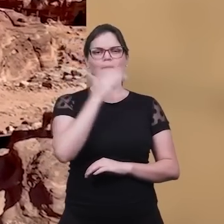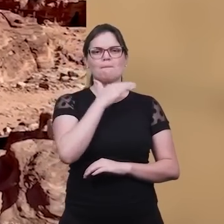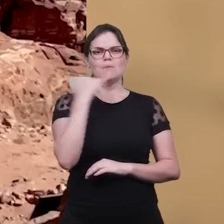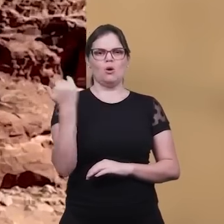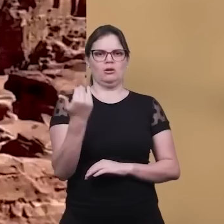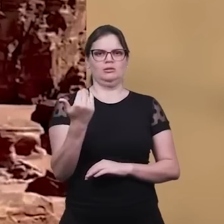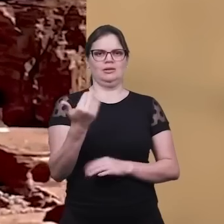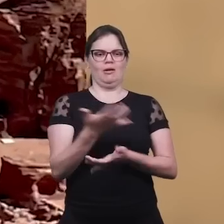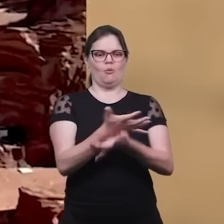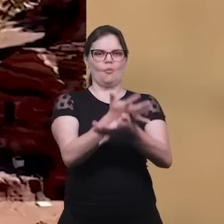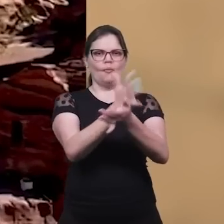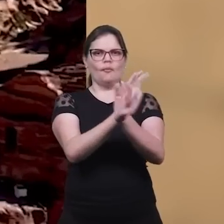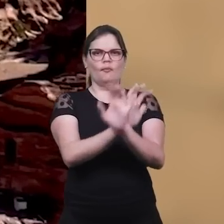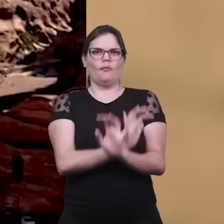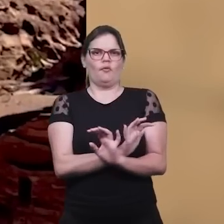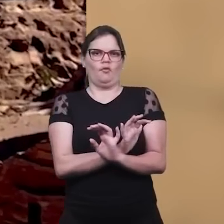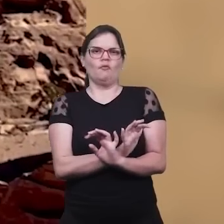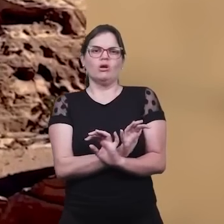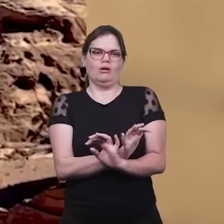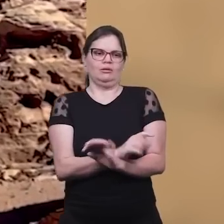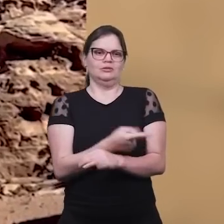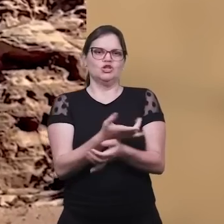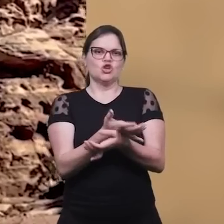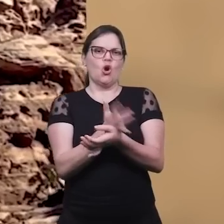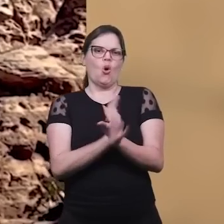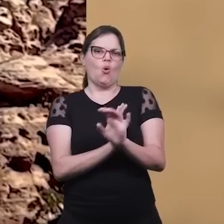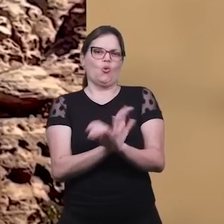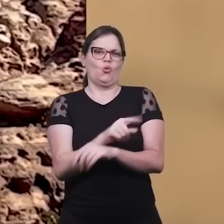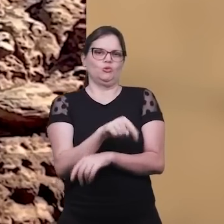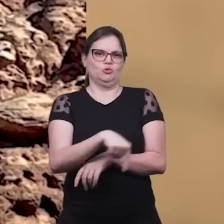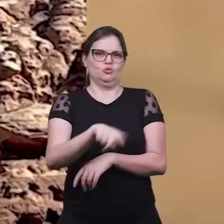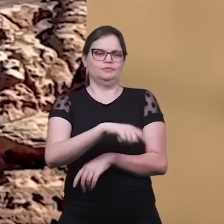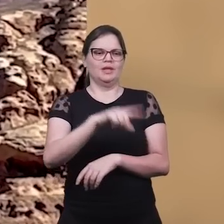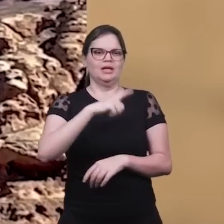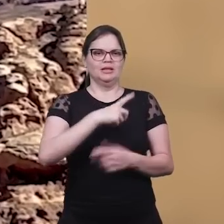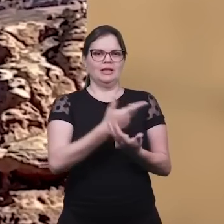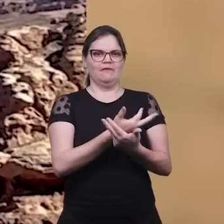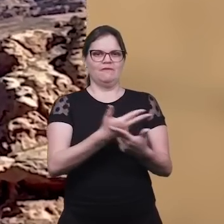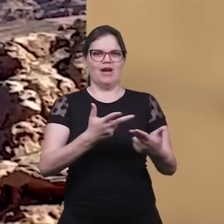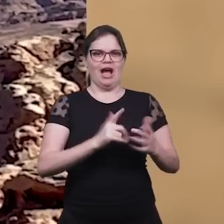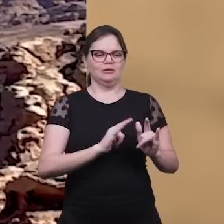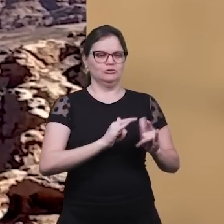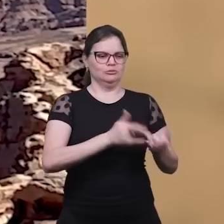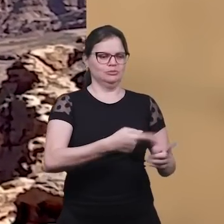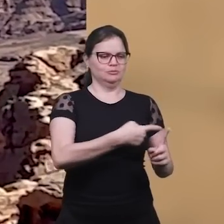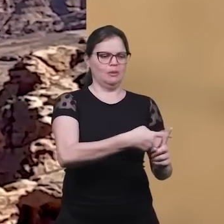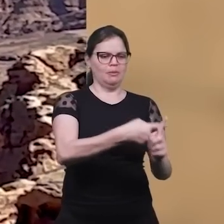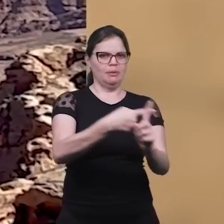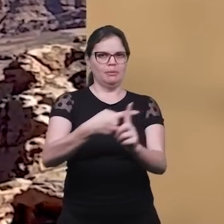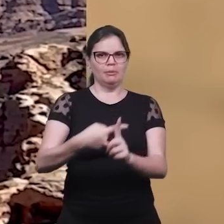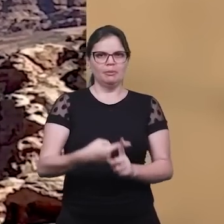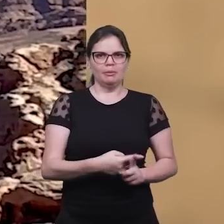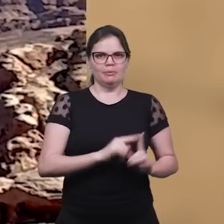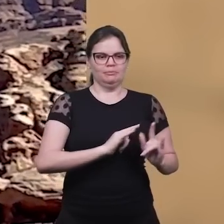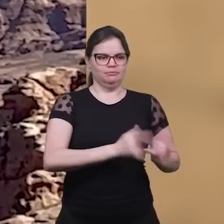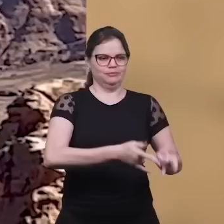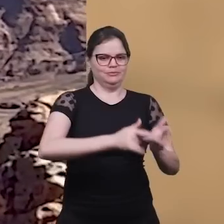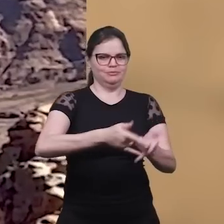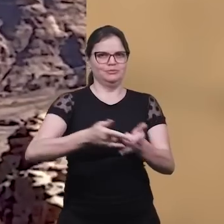uma região montanhosa, exatamente, com vários túmulos ali cumprindo a profecia de Ezequiel,